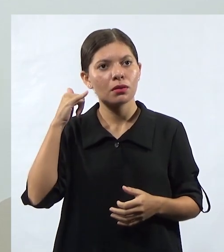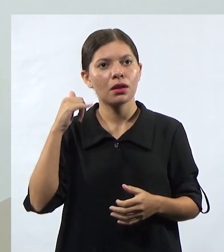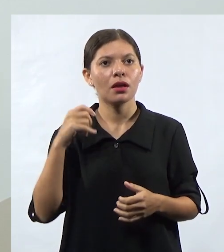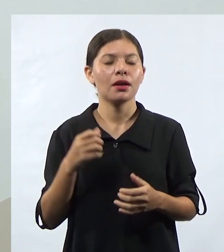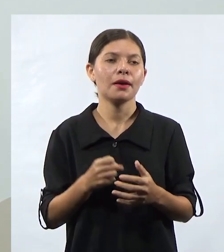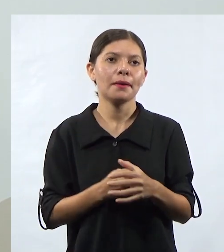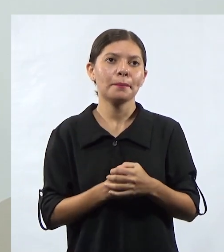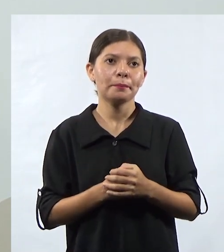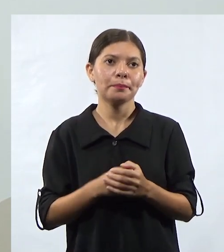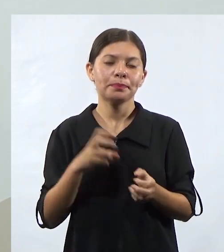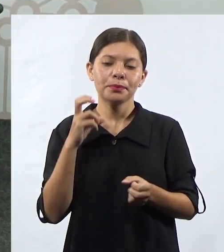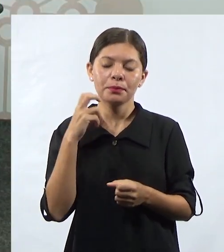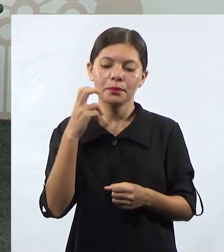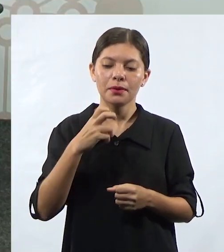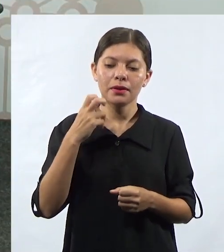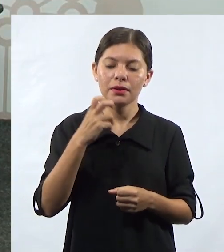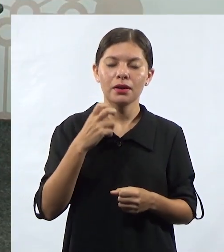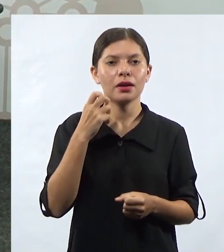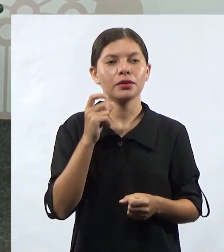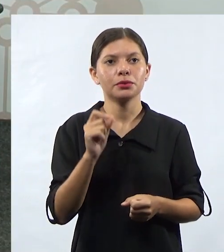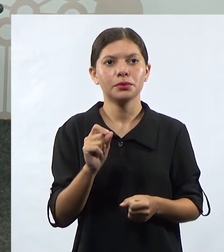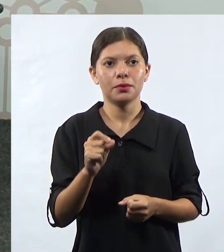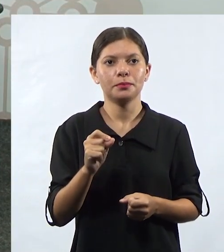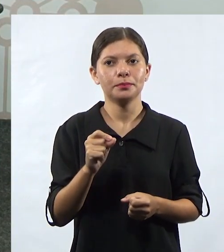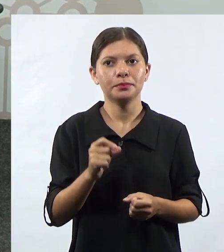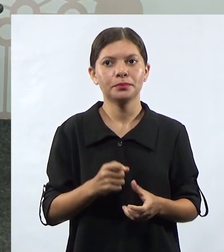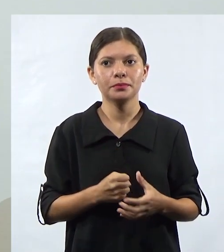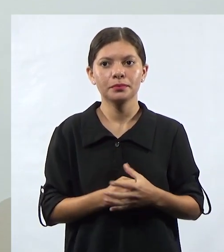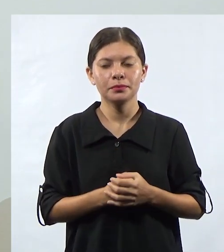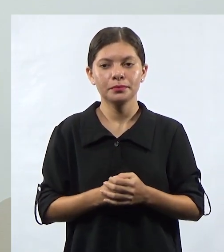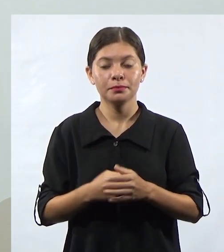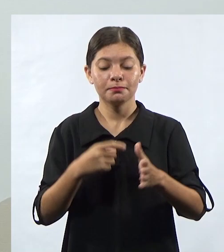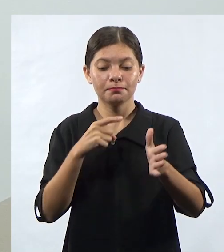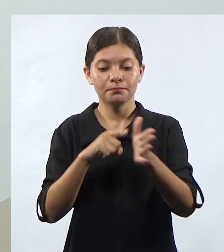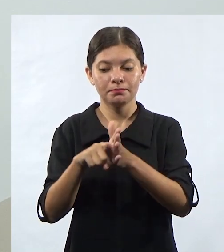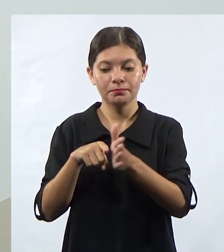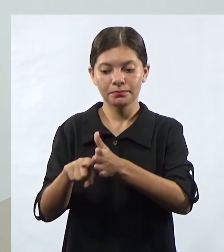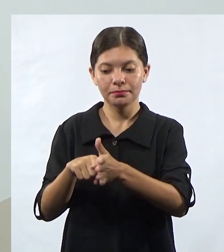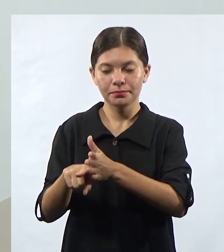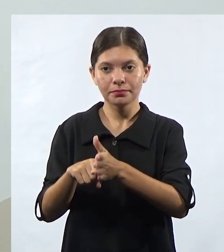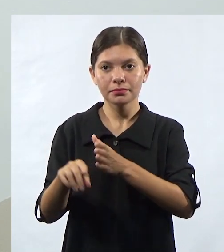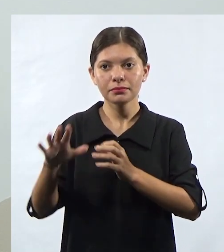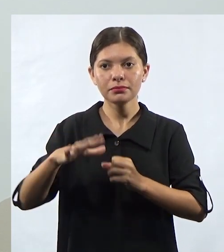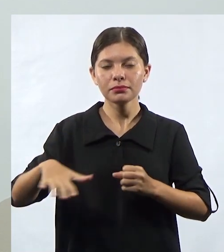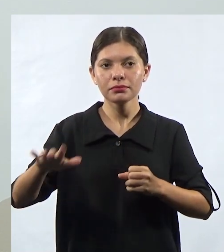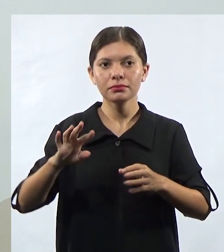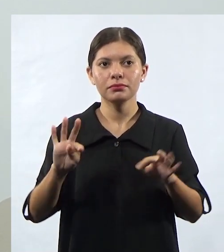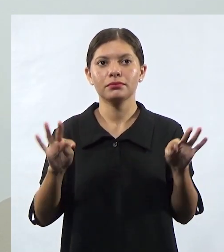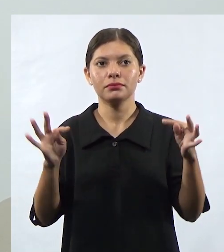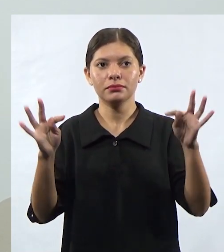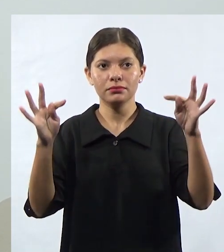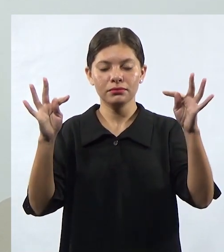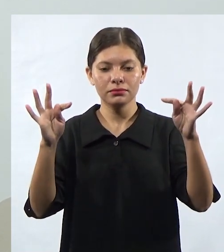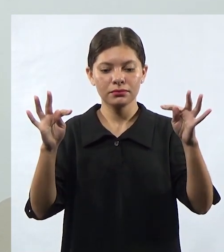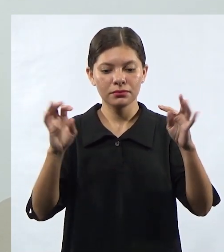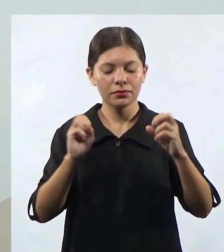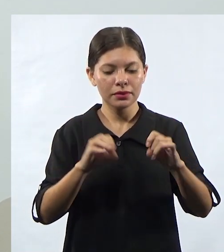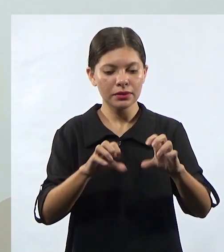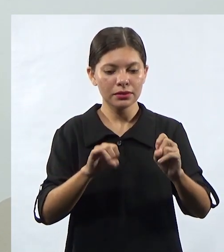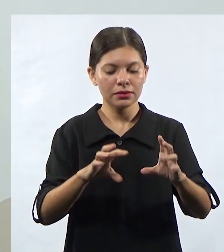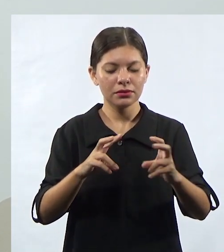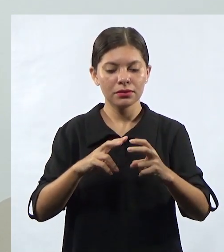da oralidade, há pesquisadores da área de tecnologias e educação à distância que